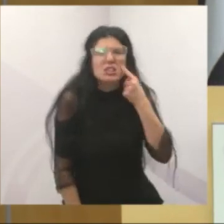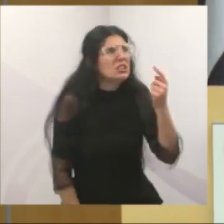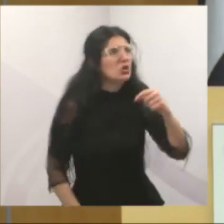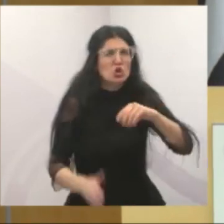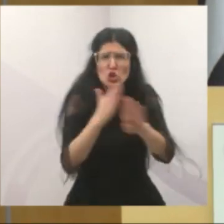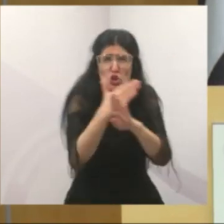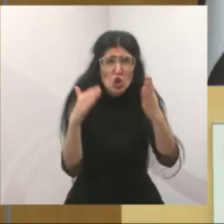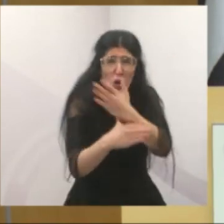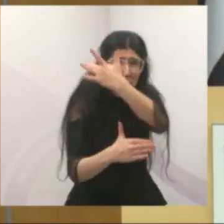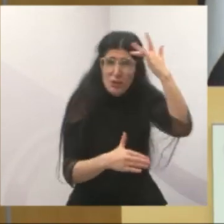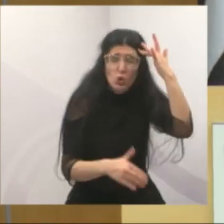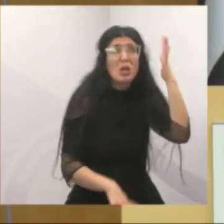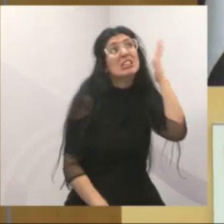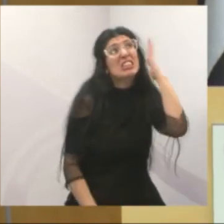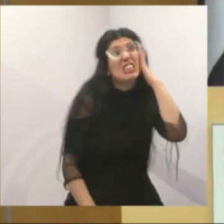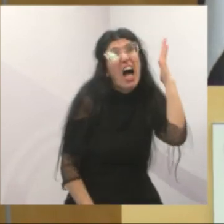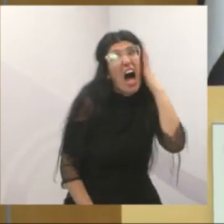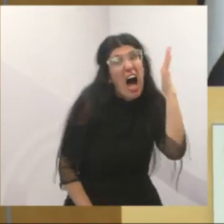da cidade,